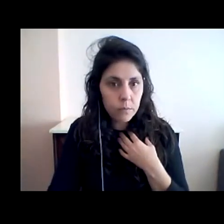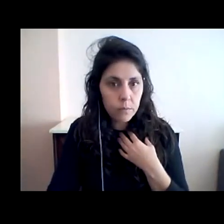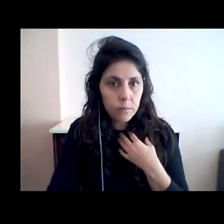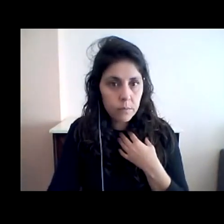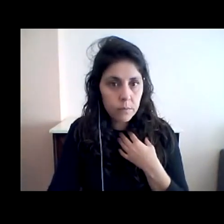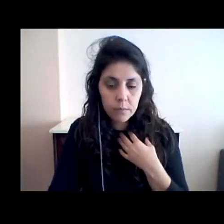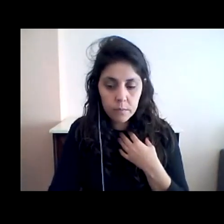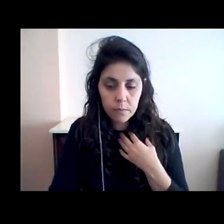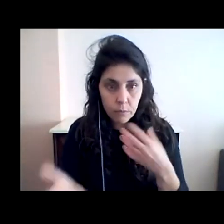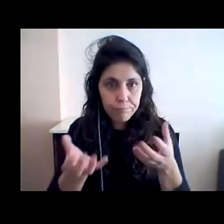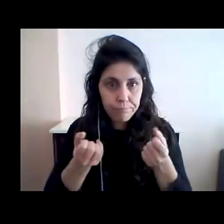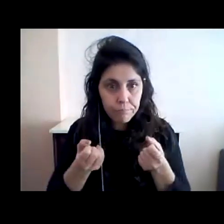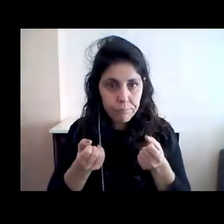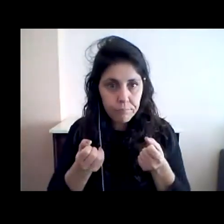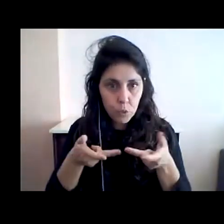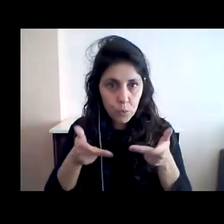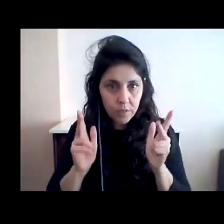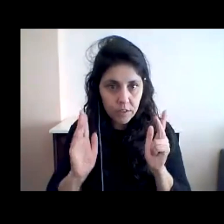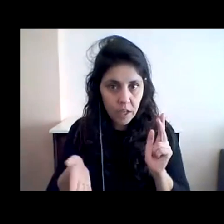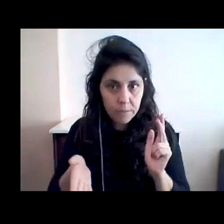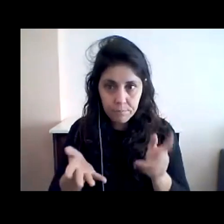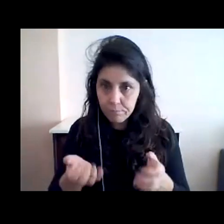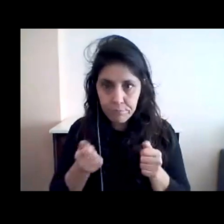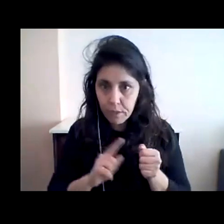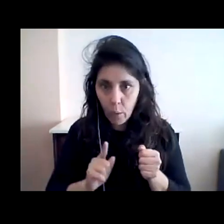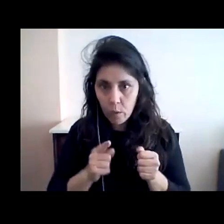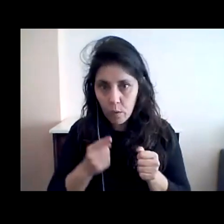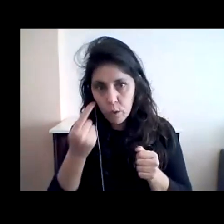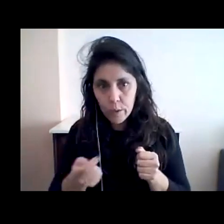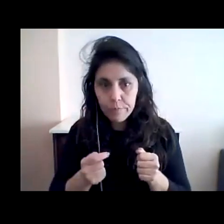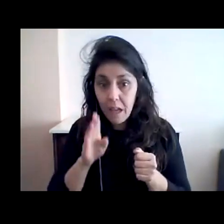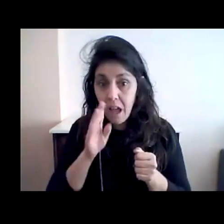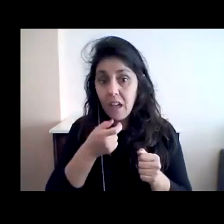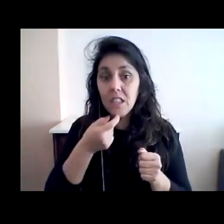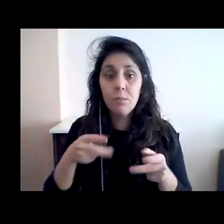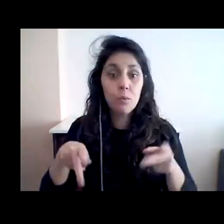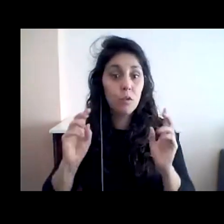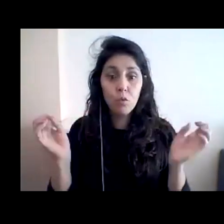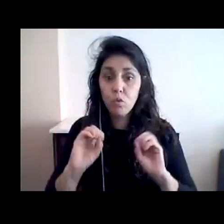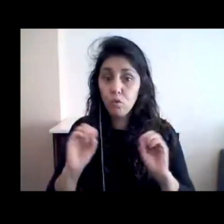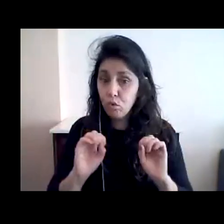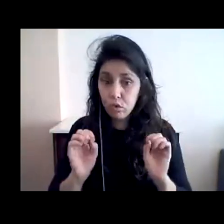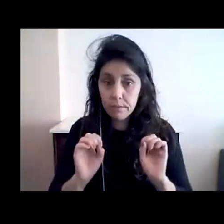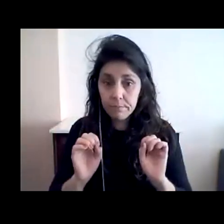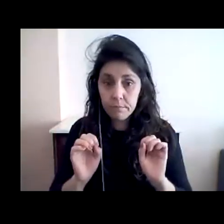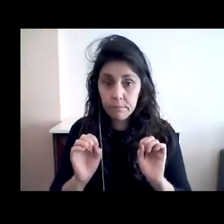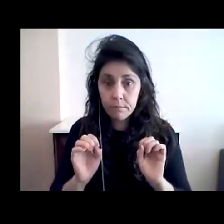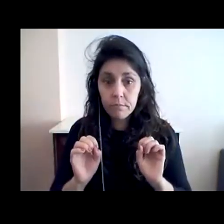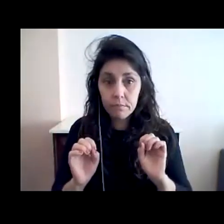Então suponho que estará disponível. Se não estiver disponível, claro que fica.